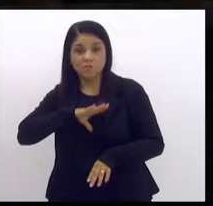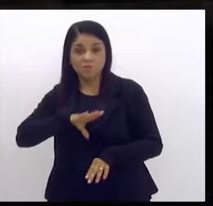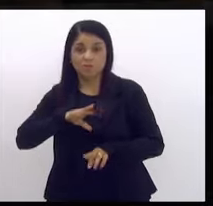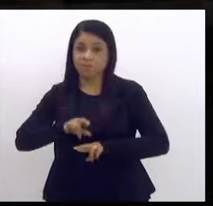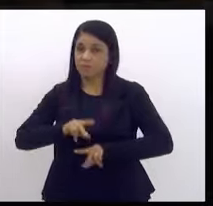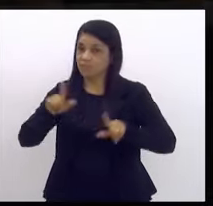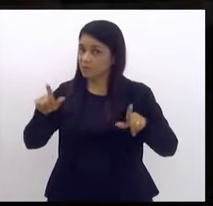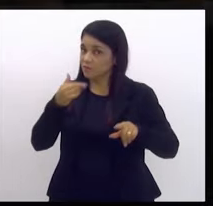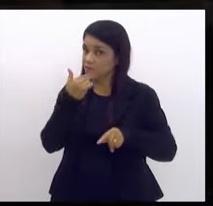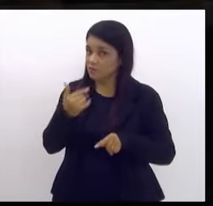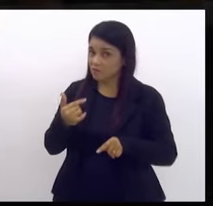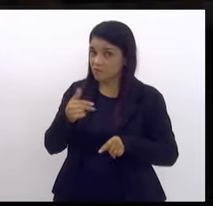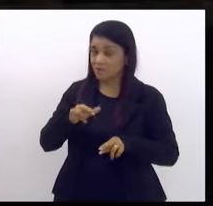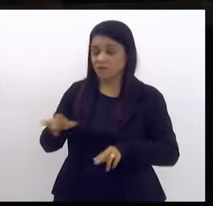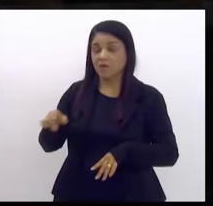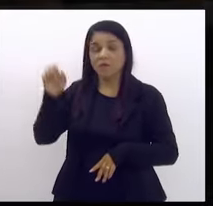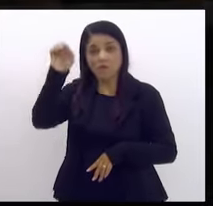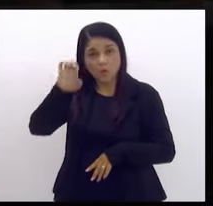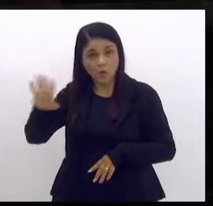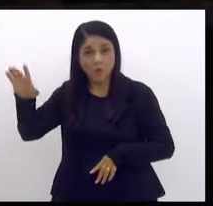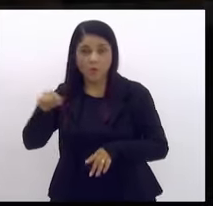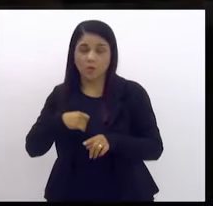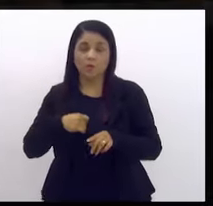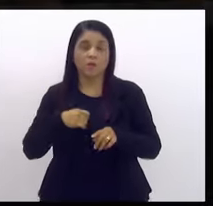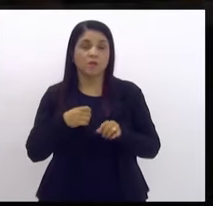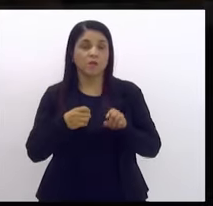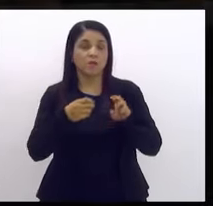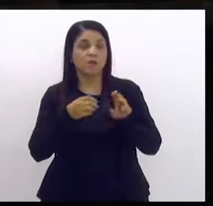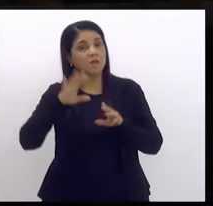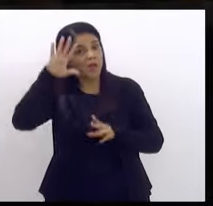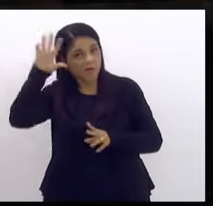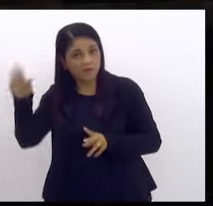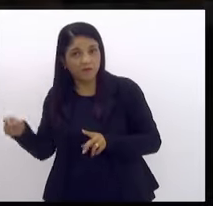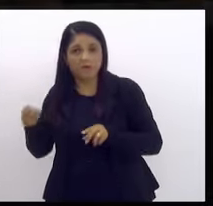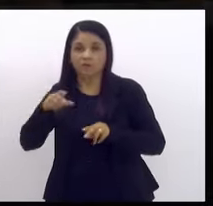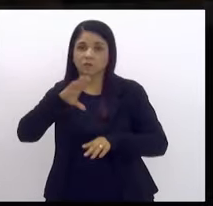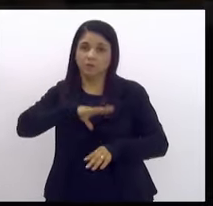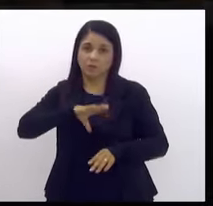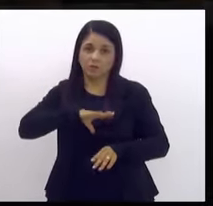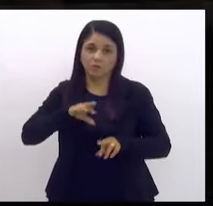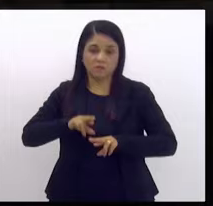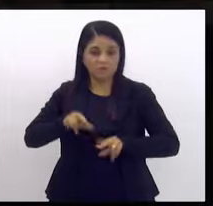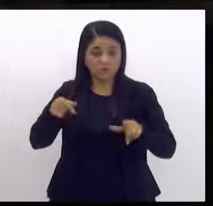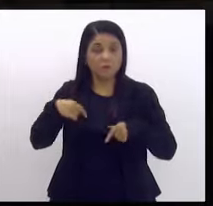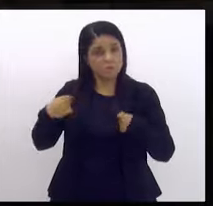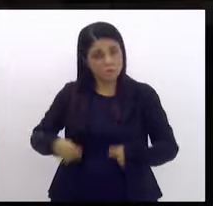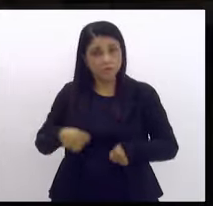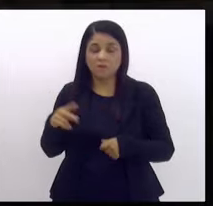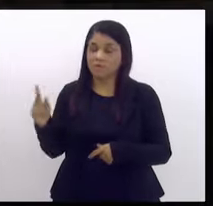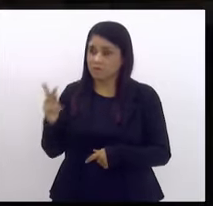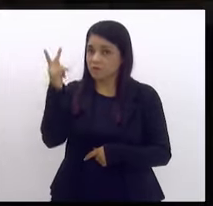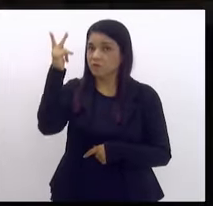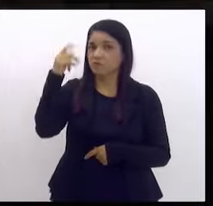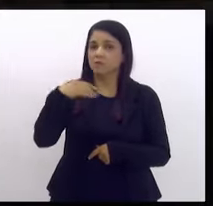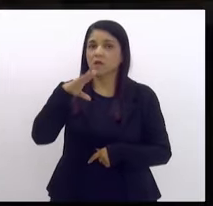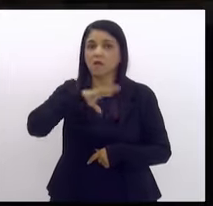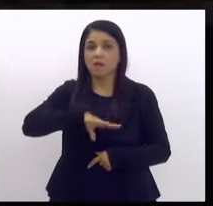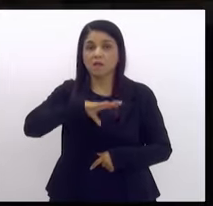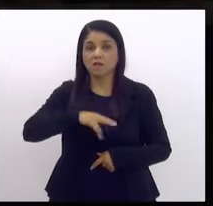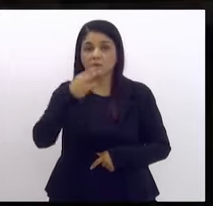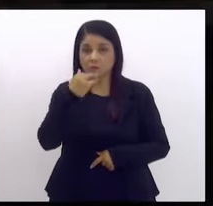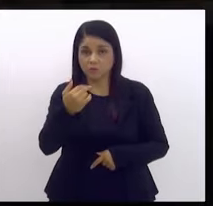europeu, pelo português africano. E nós precisamos valorizar a língua portuguesa, sim, mas a língua portuguesa que